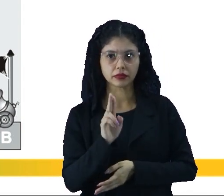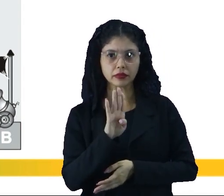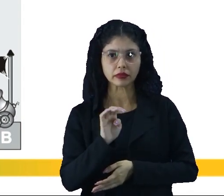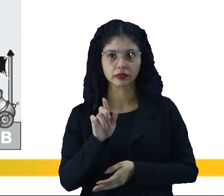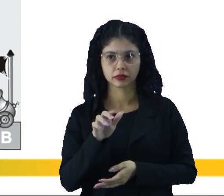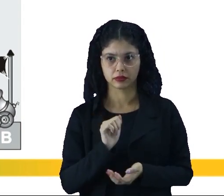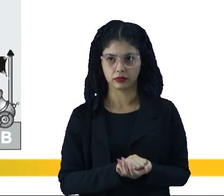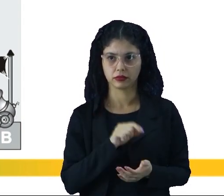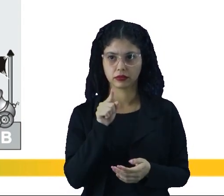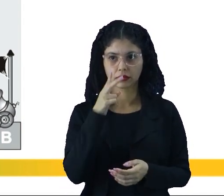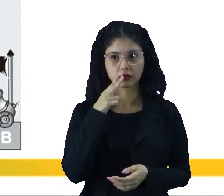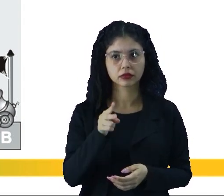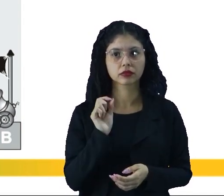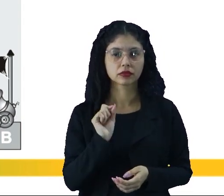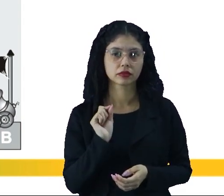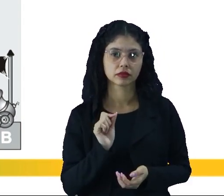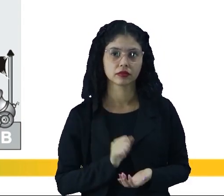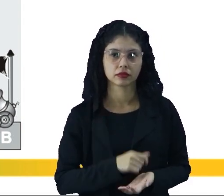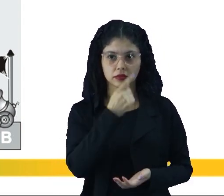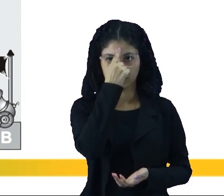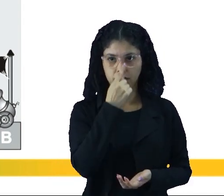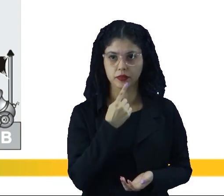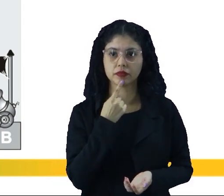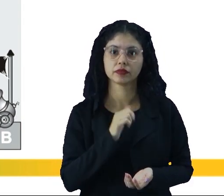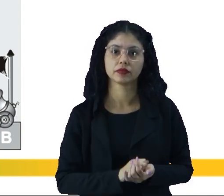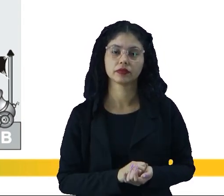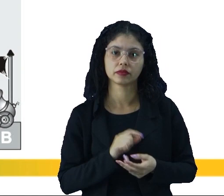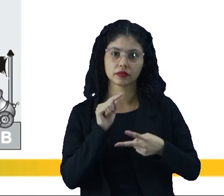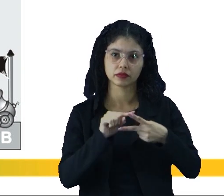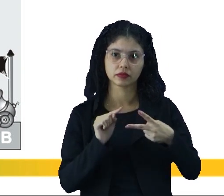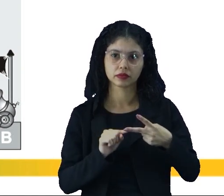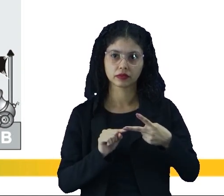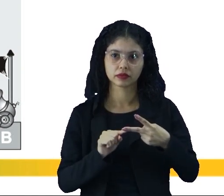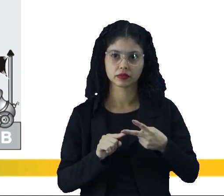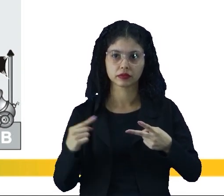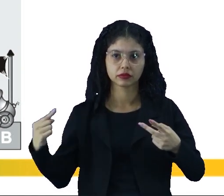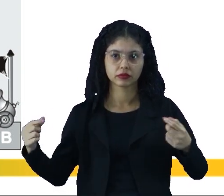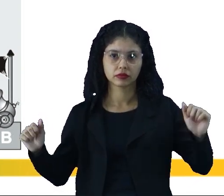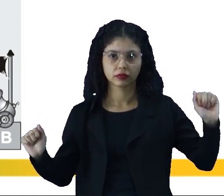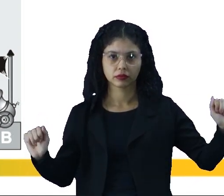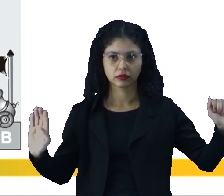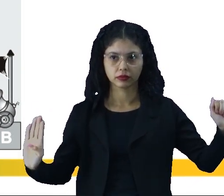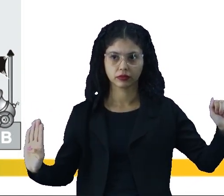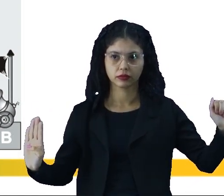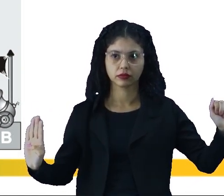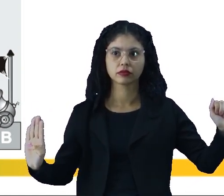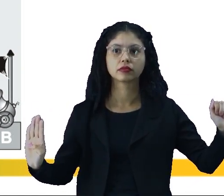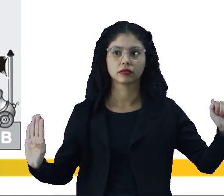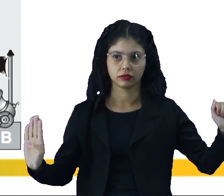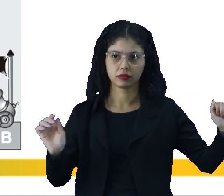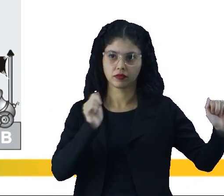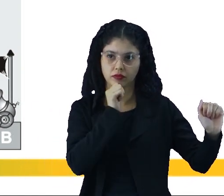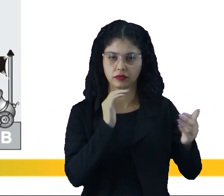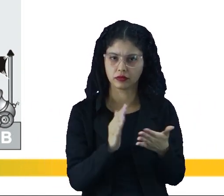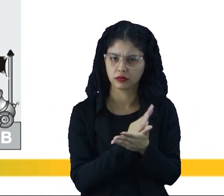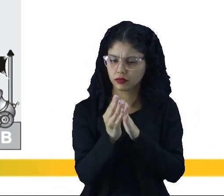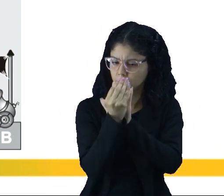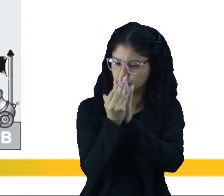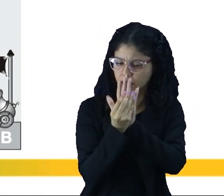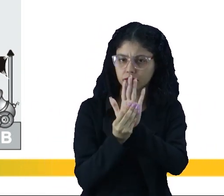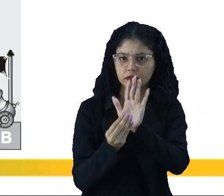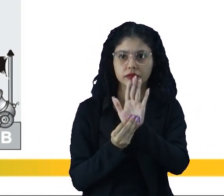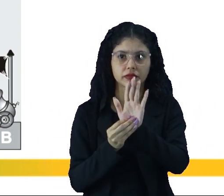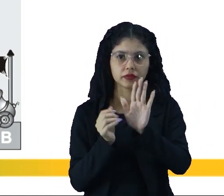Bang. O que a gente vê aqui nessa gravura? Além dos dois canhões, né, o canhão A e B, nós temos aqui alguns dados,